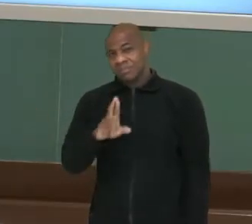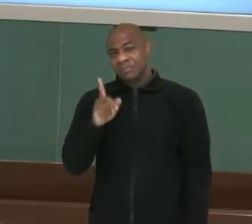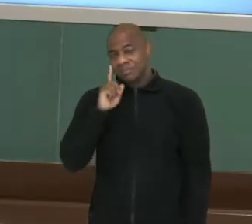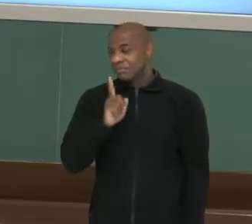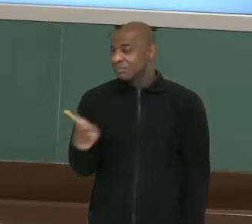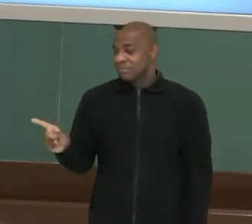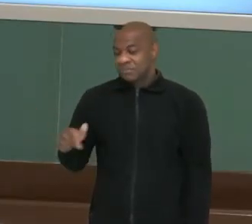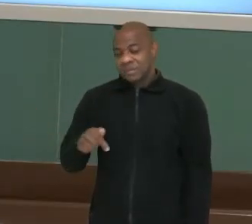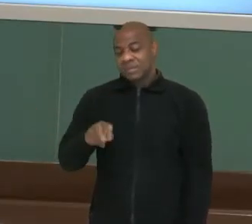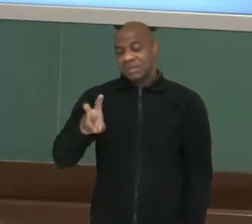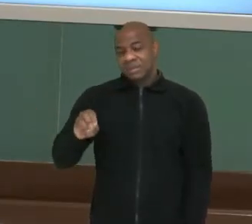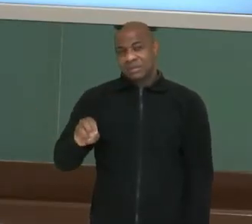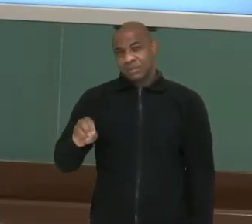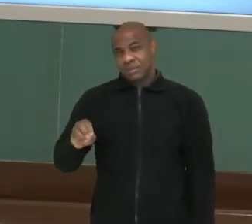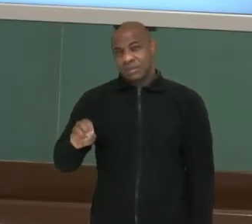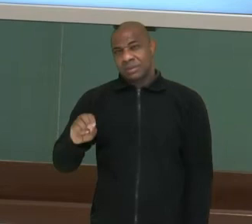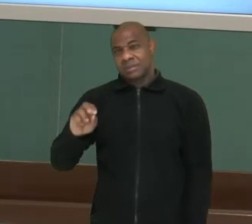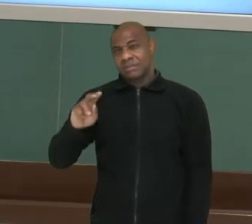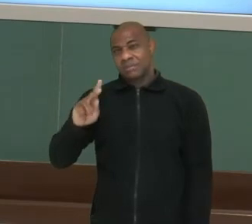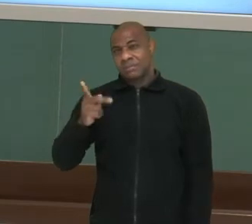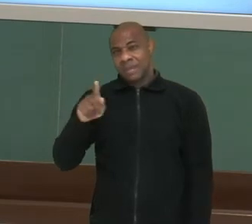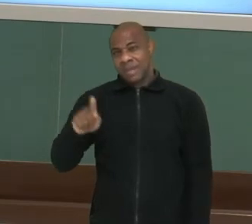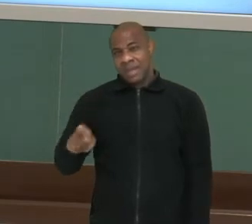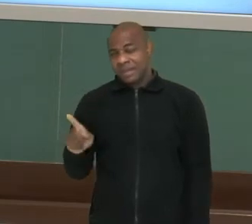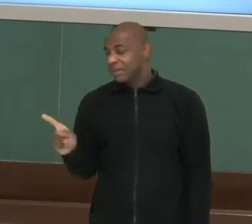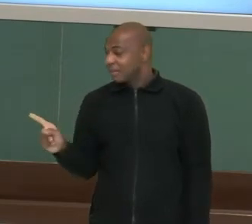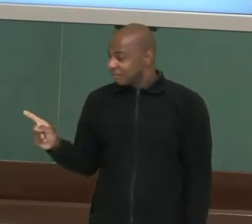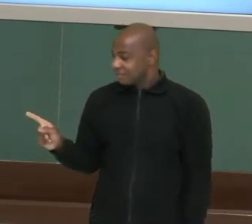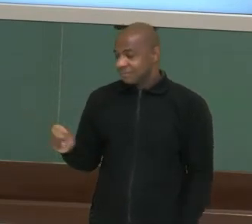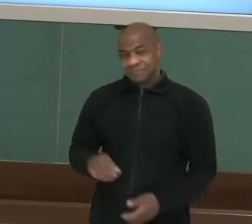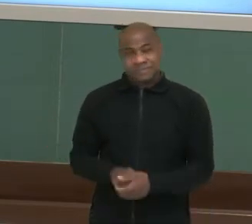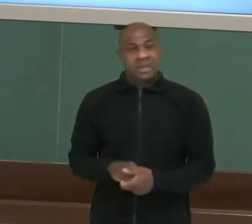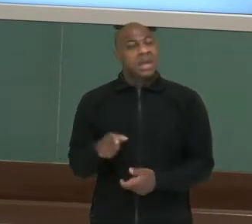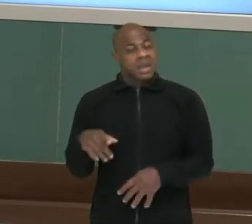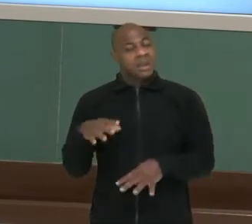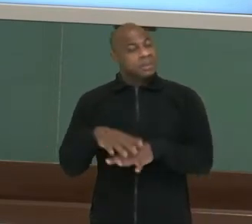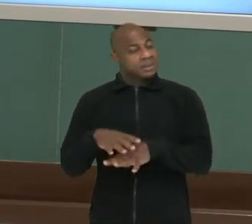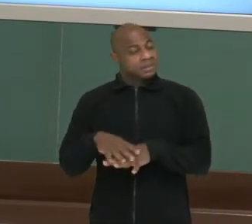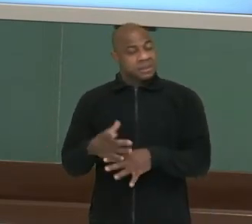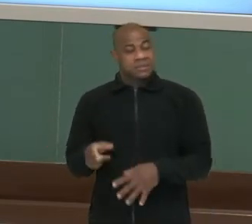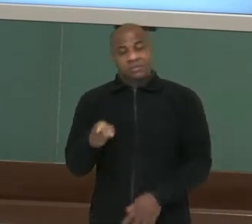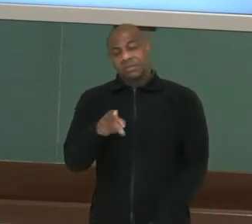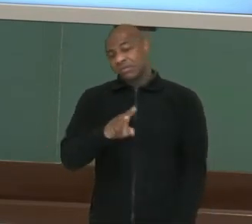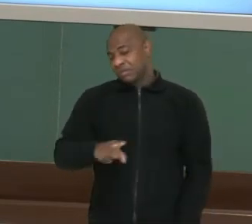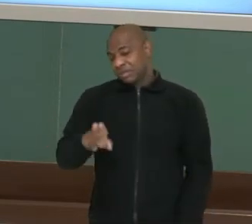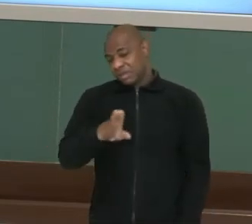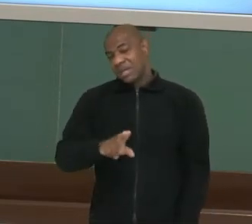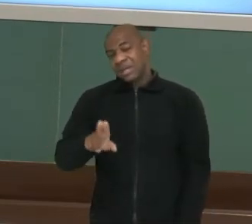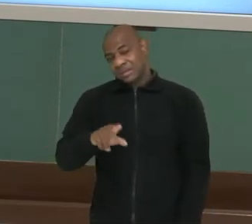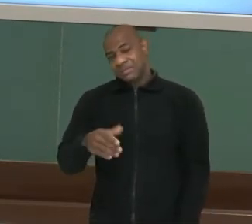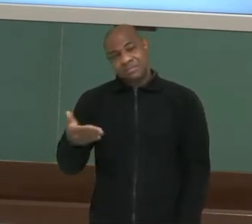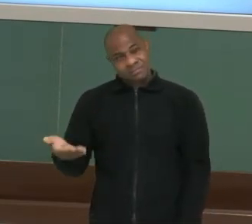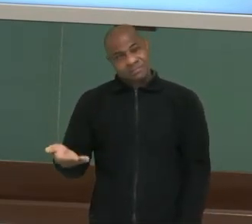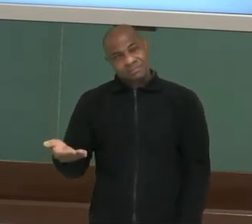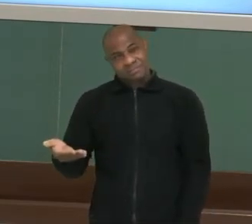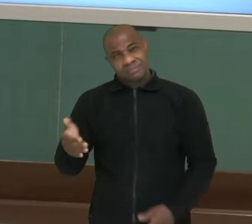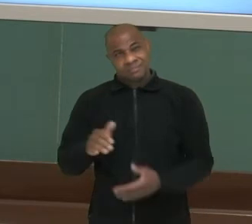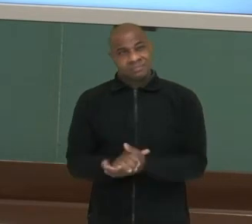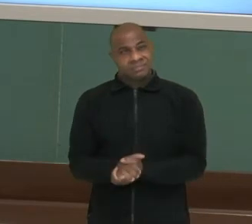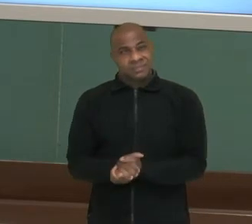Hz. Beleza? Pessoal, essa, veja, é uma parte matemática. Você utiliza V igual a lambda